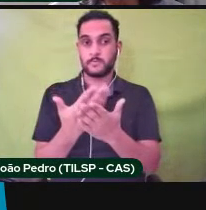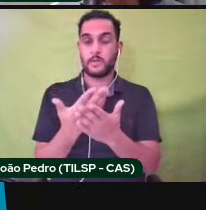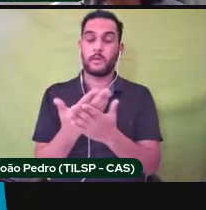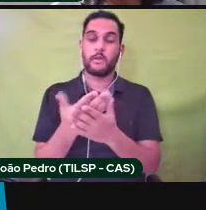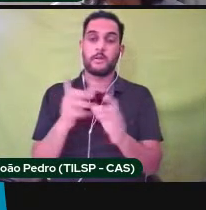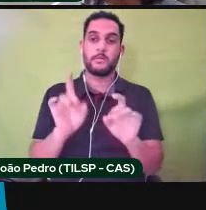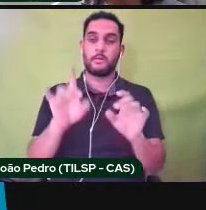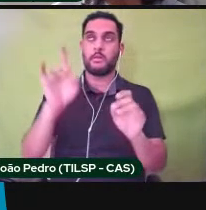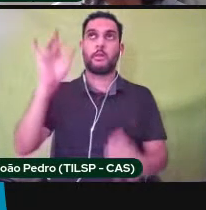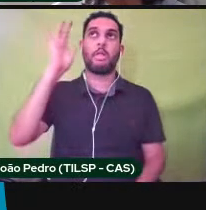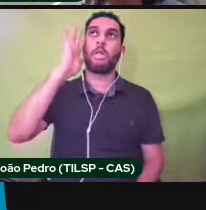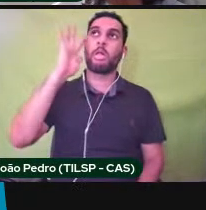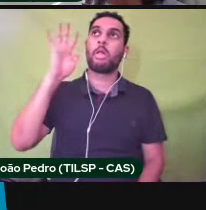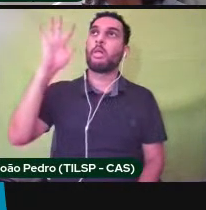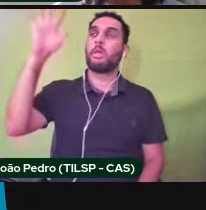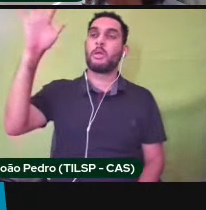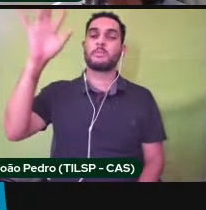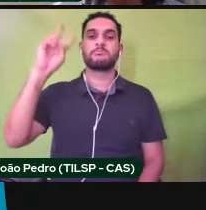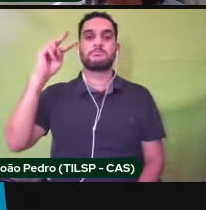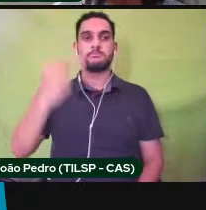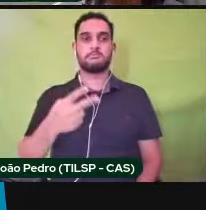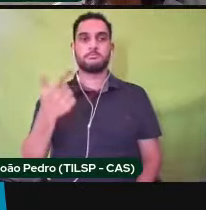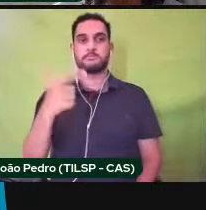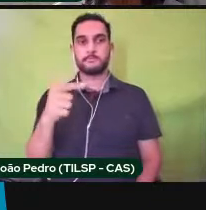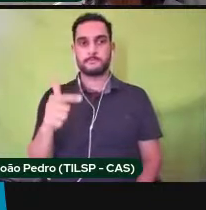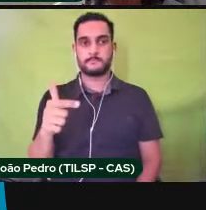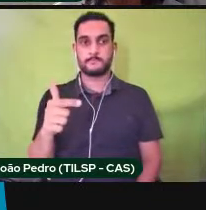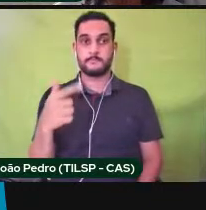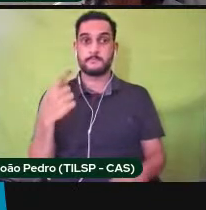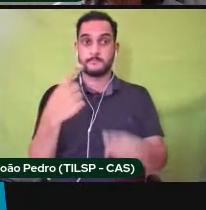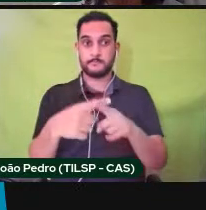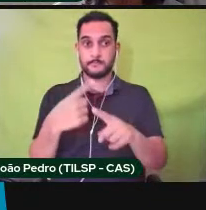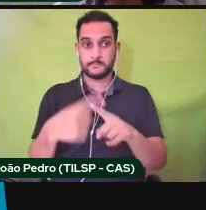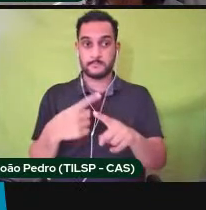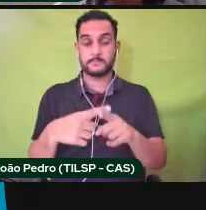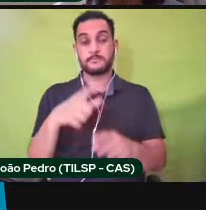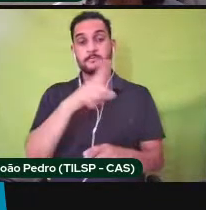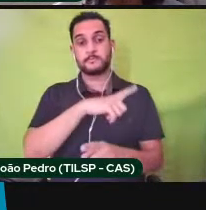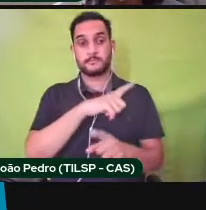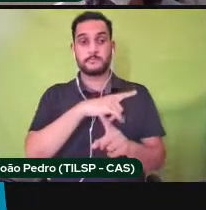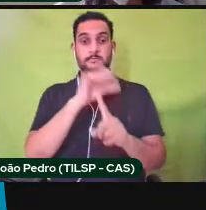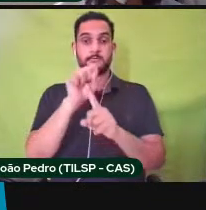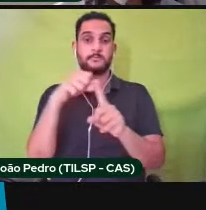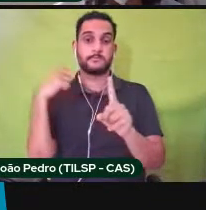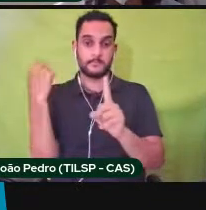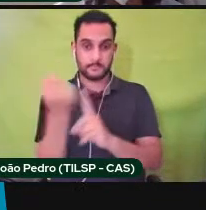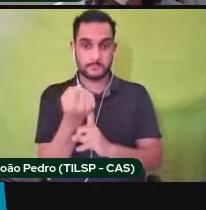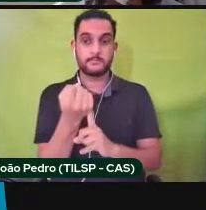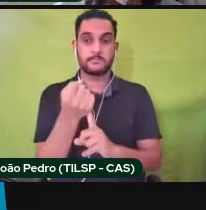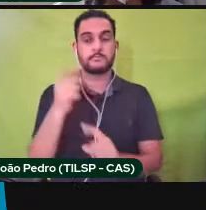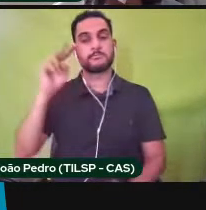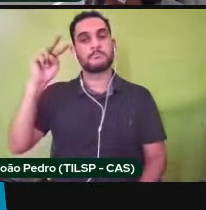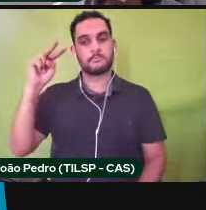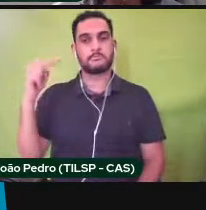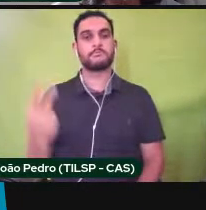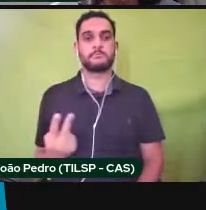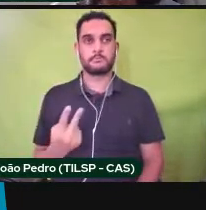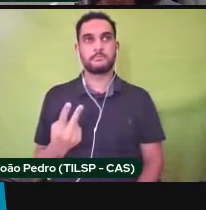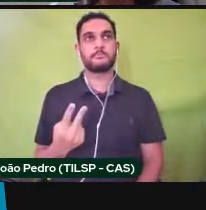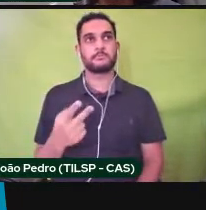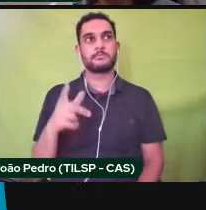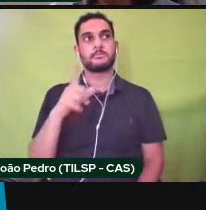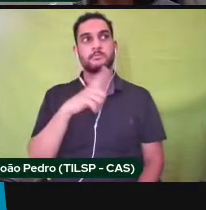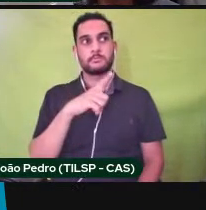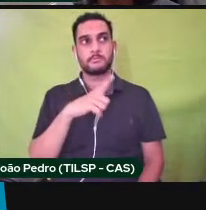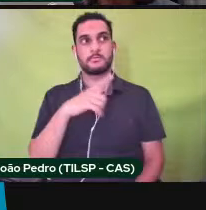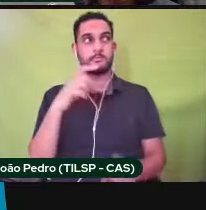que ela não vive na invisibilidade, porque existe uma sociedade que a reconhece. Existe uma